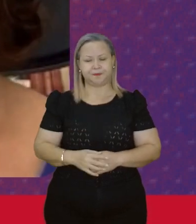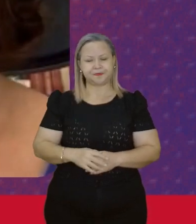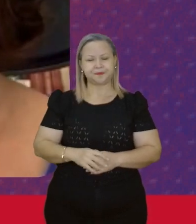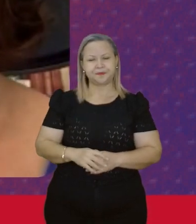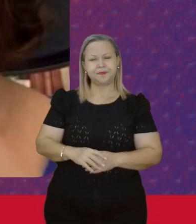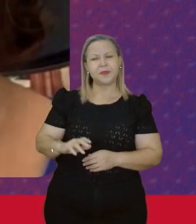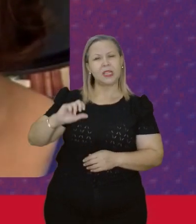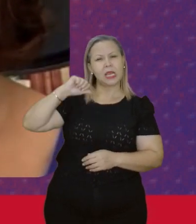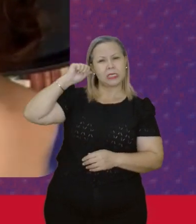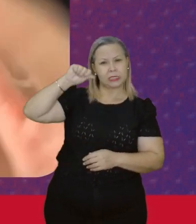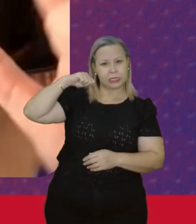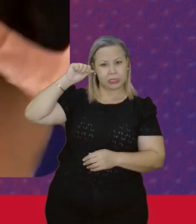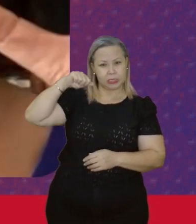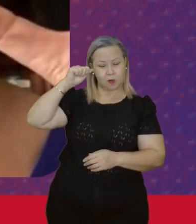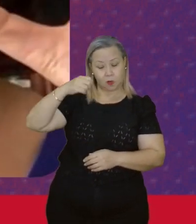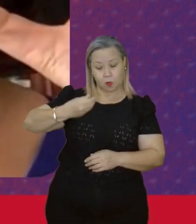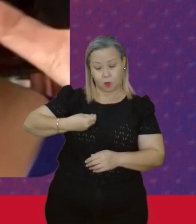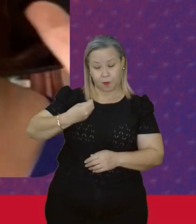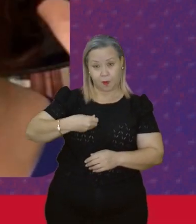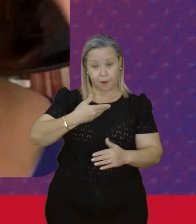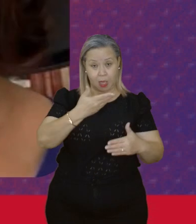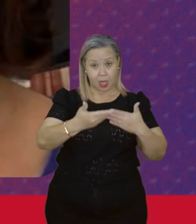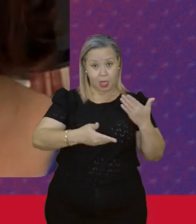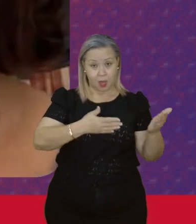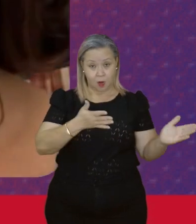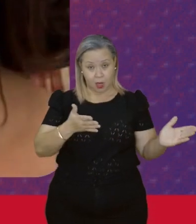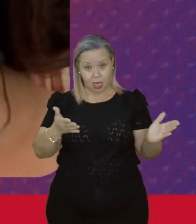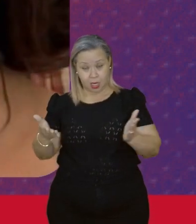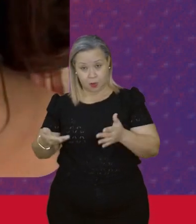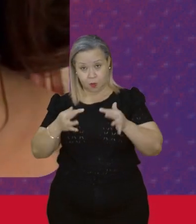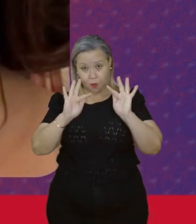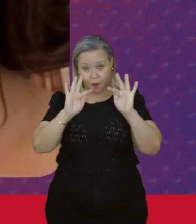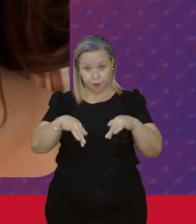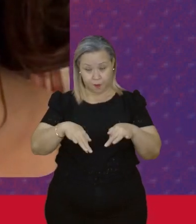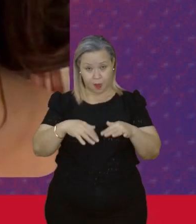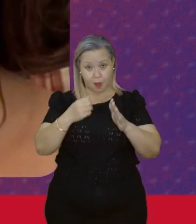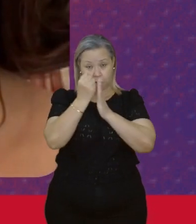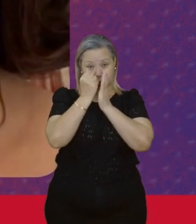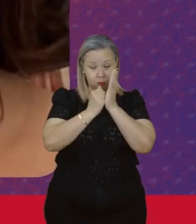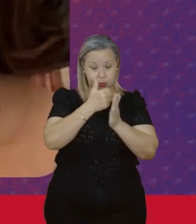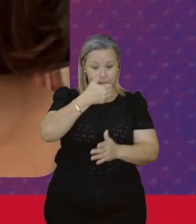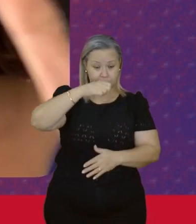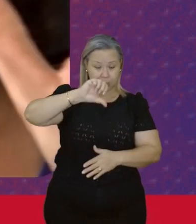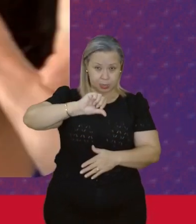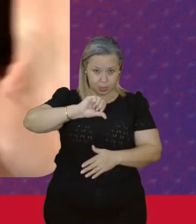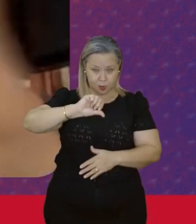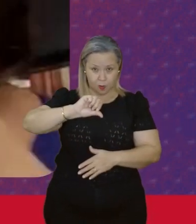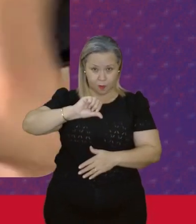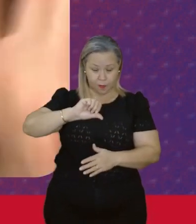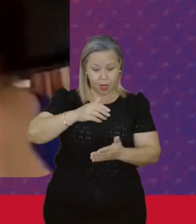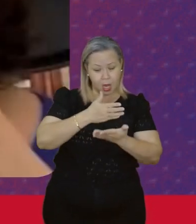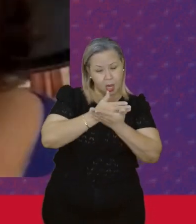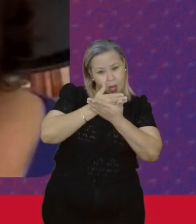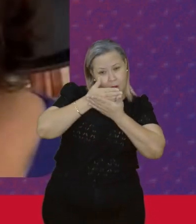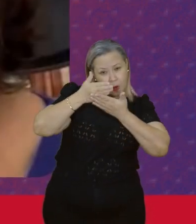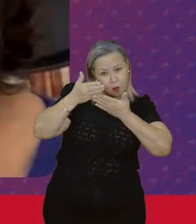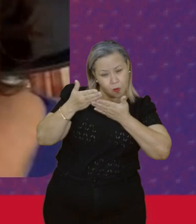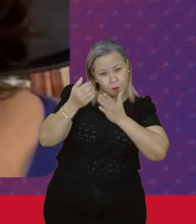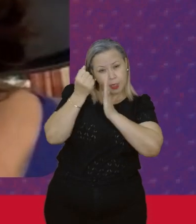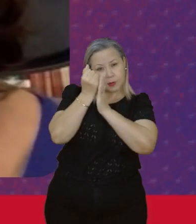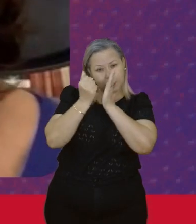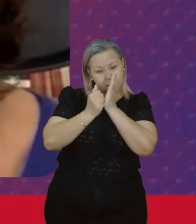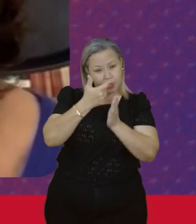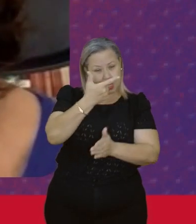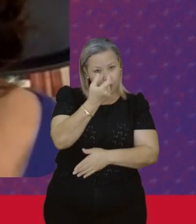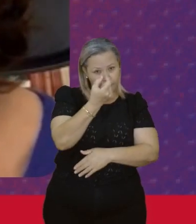autores viveram entre o final do século XIX e o começo, a segunda metade